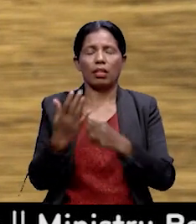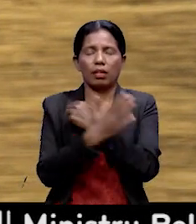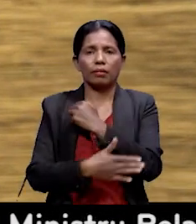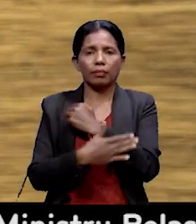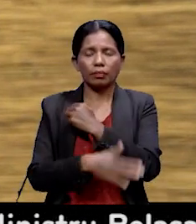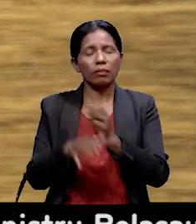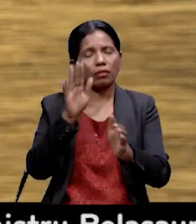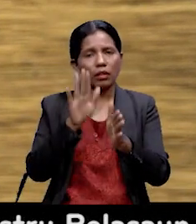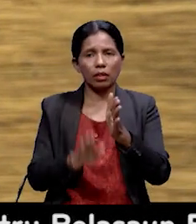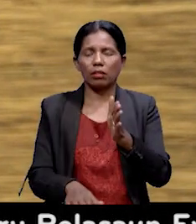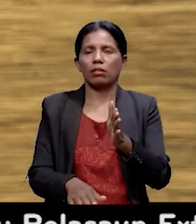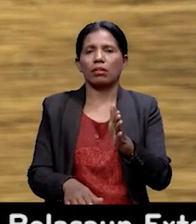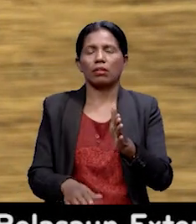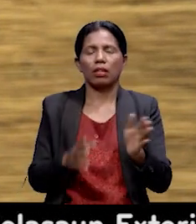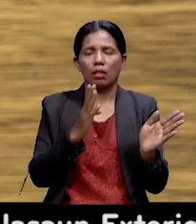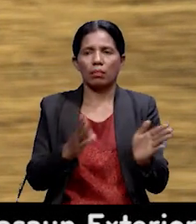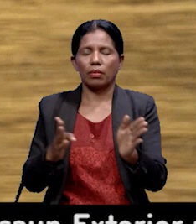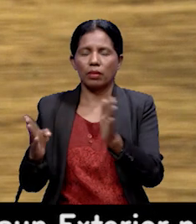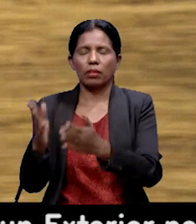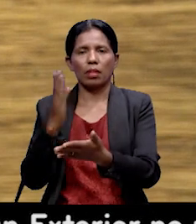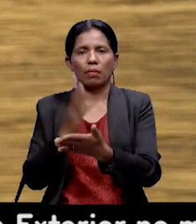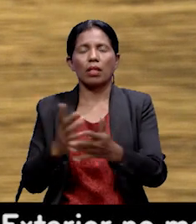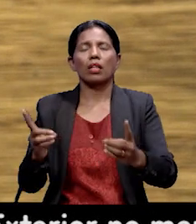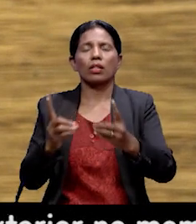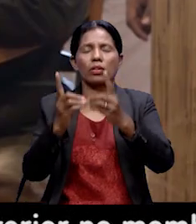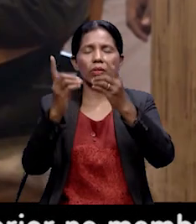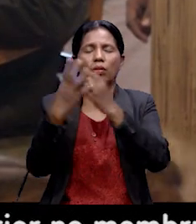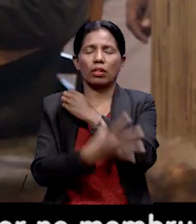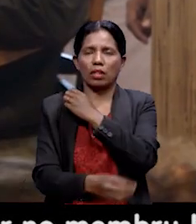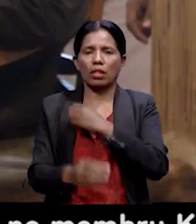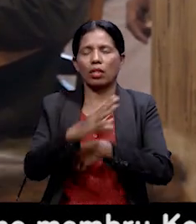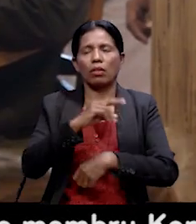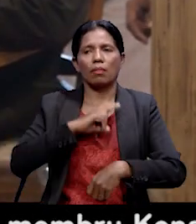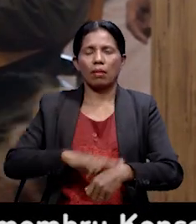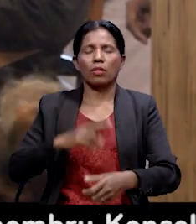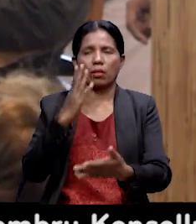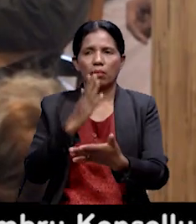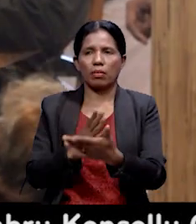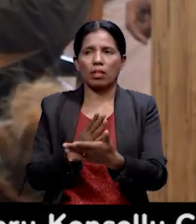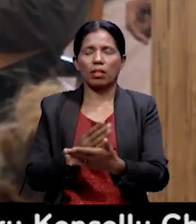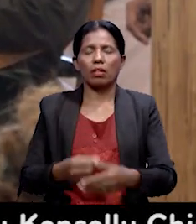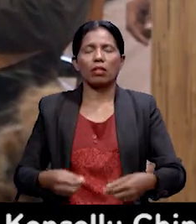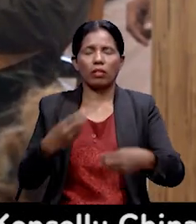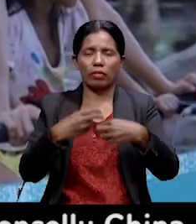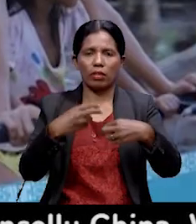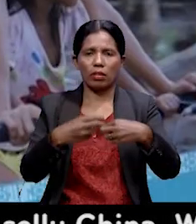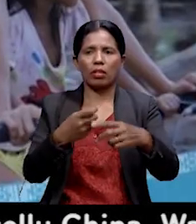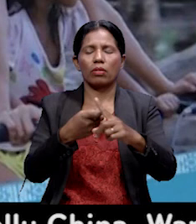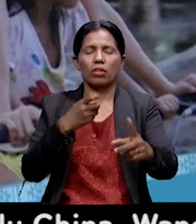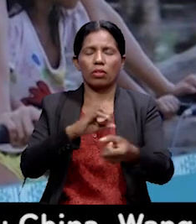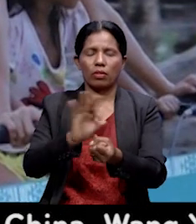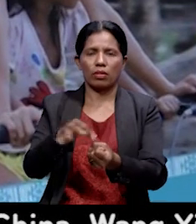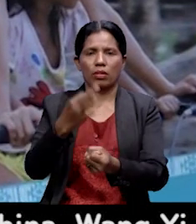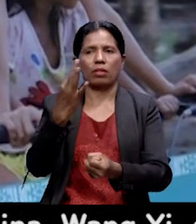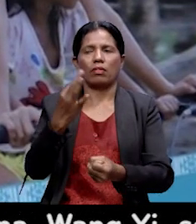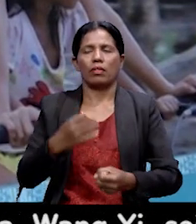Nian Mono, então processo combate a Soroquiak no Hamla Hamos parado, consequência Rusi